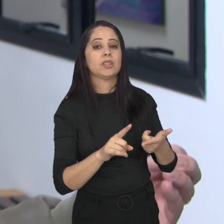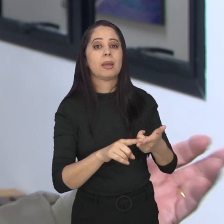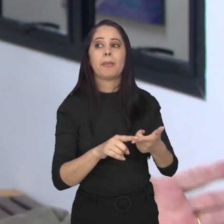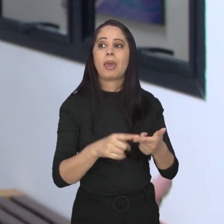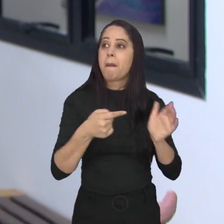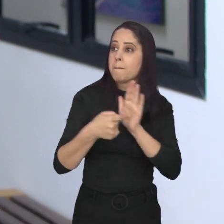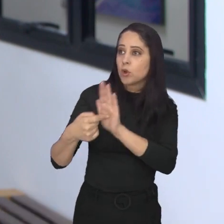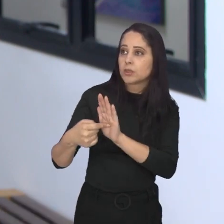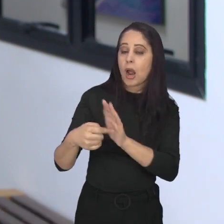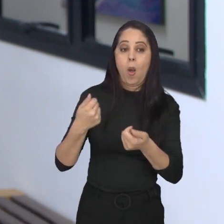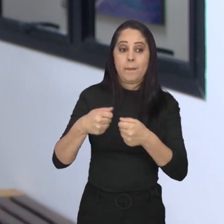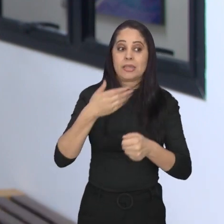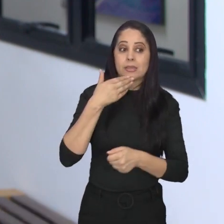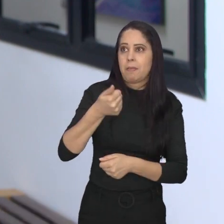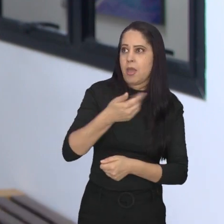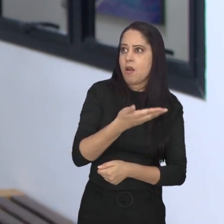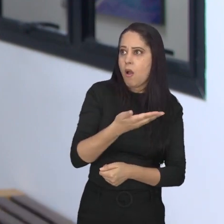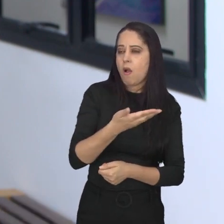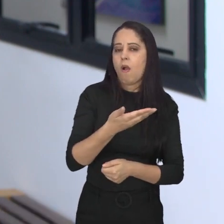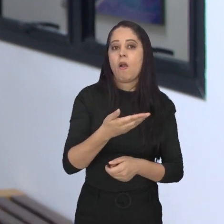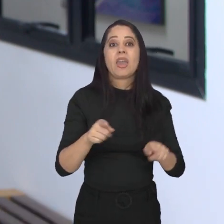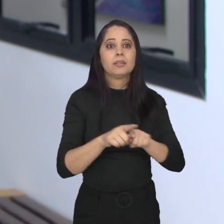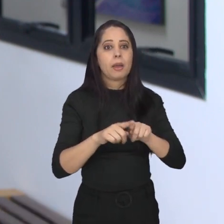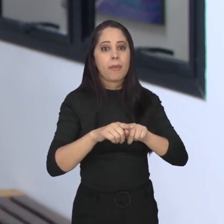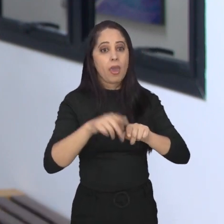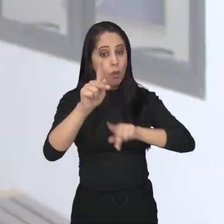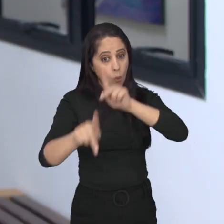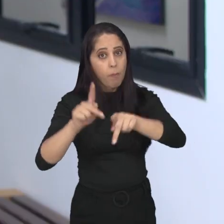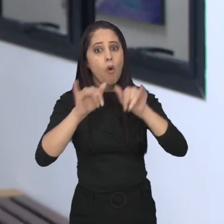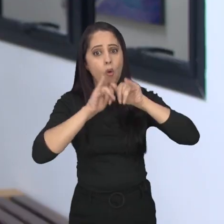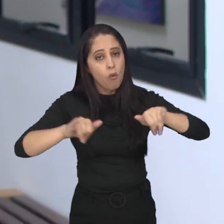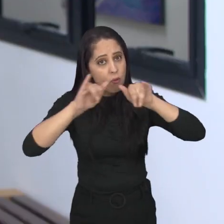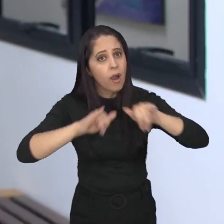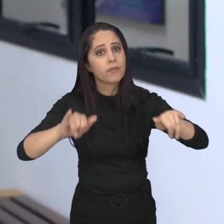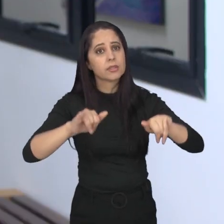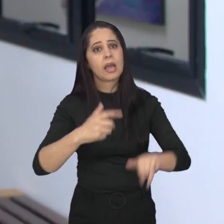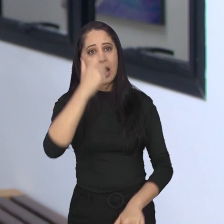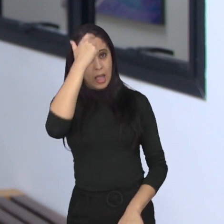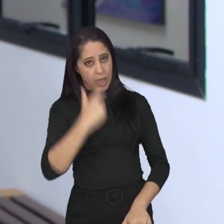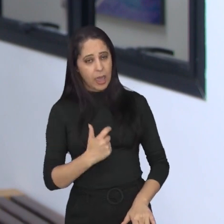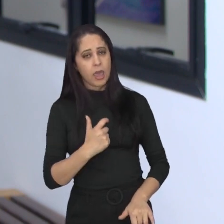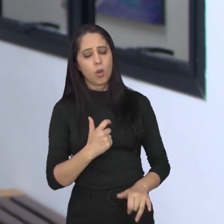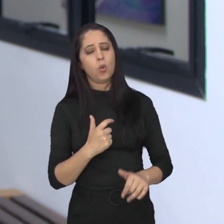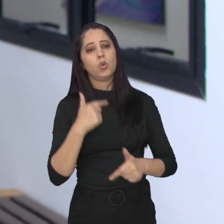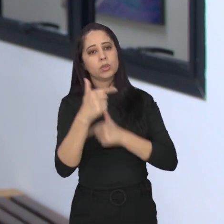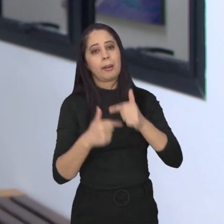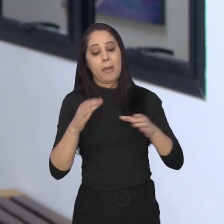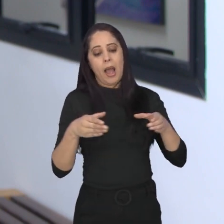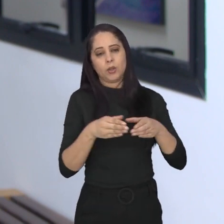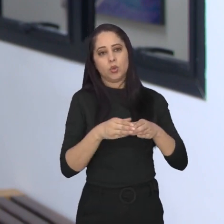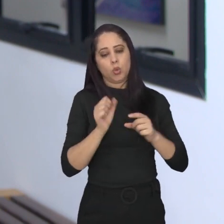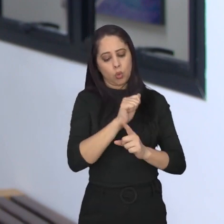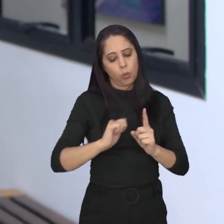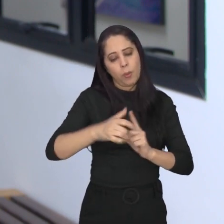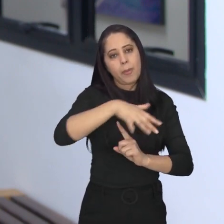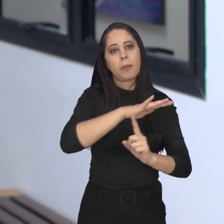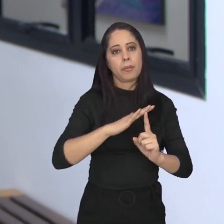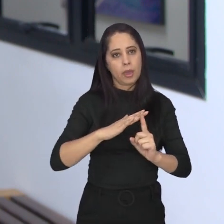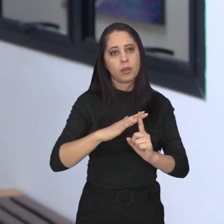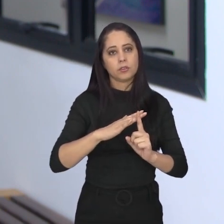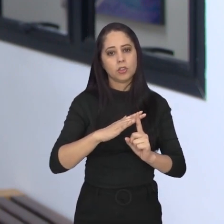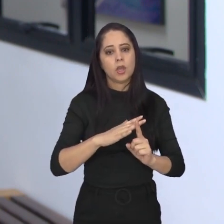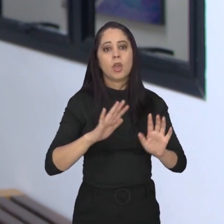privada. Nesse sentido, a Câmara de São José dos Campos defende a importância de ações coletivas para garantir a fiscalização